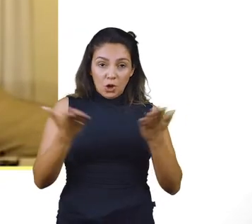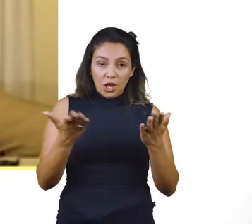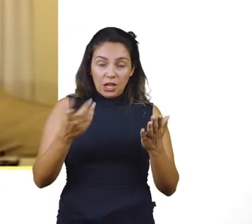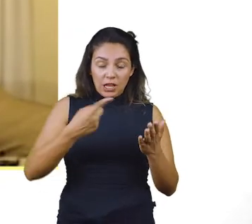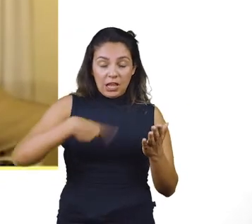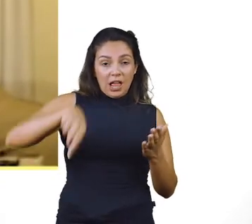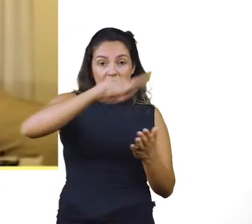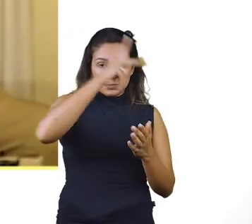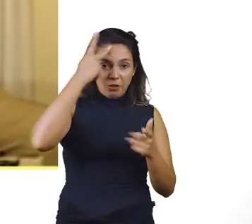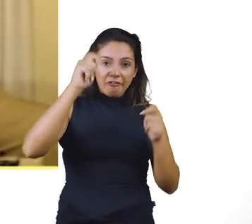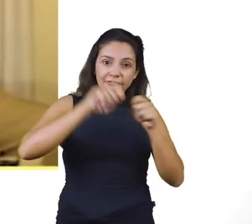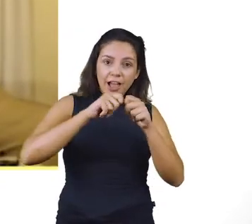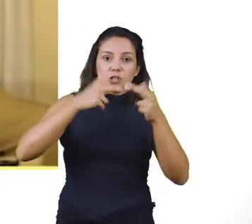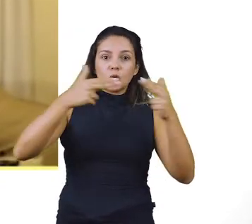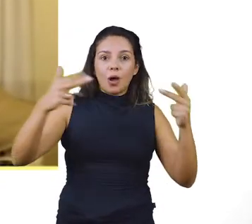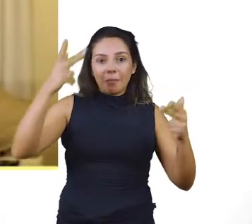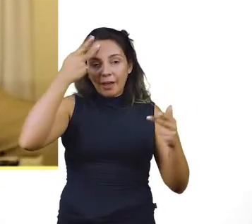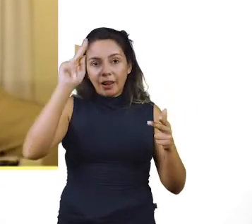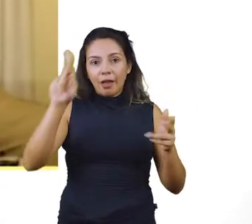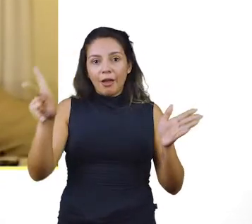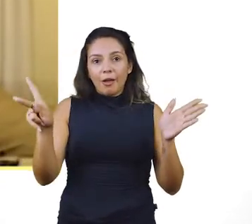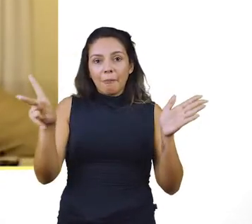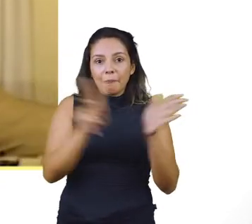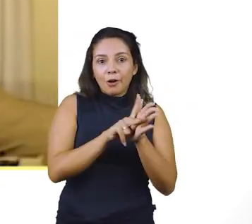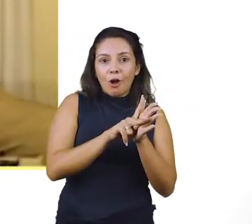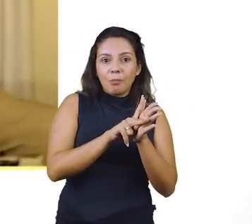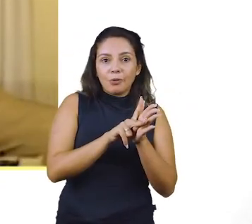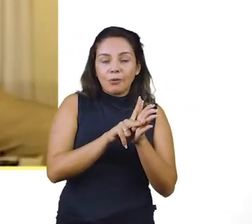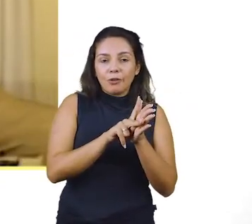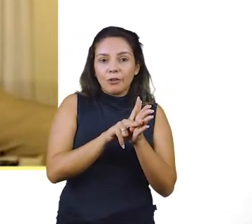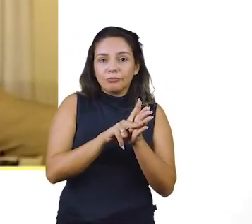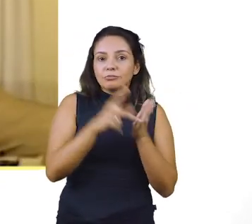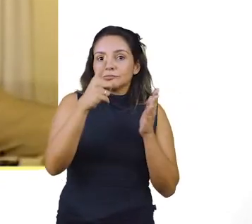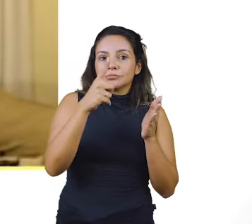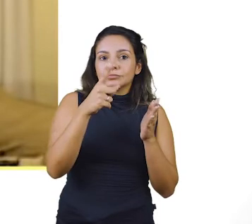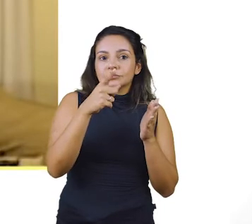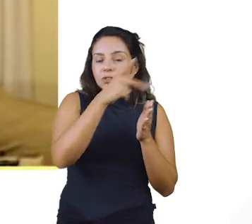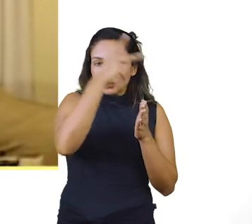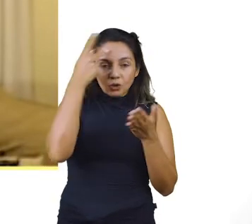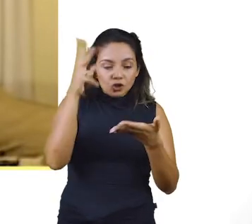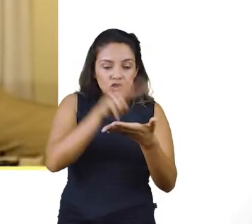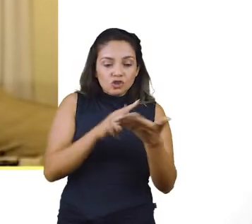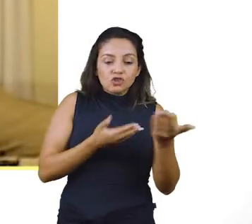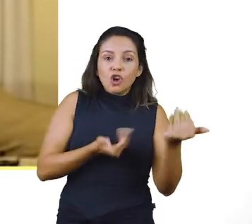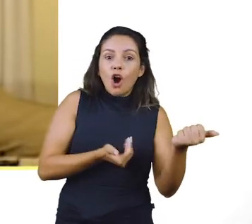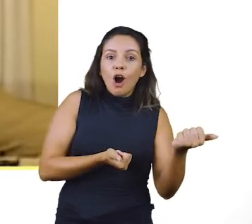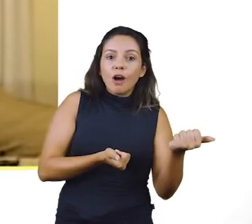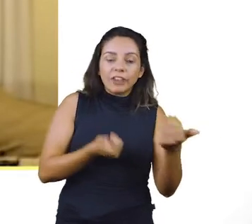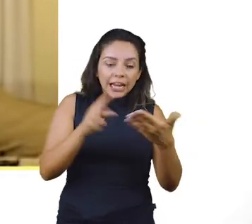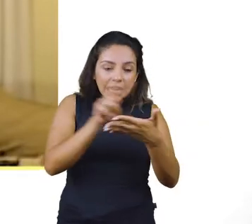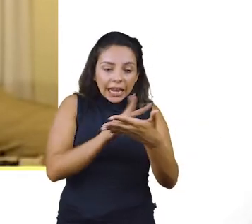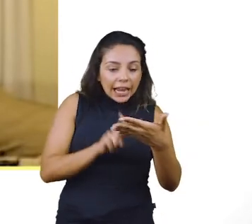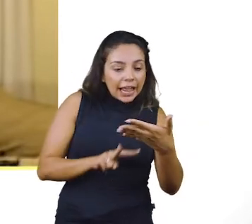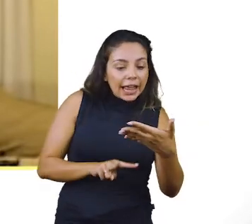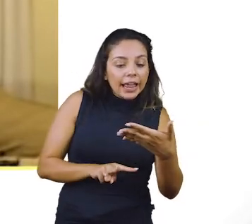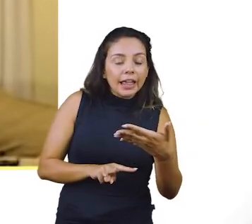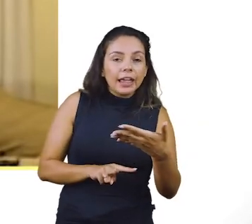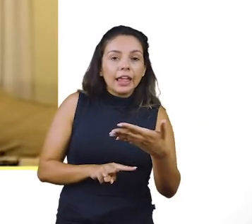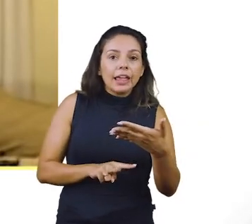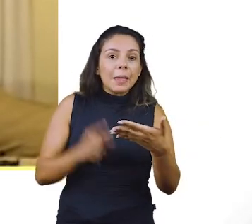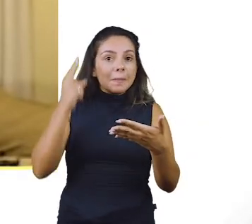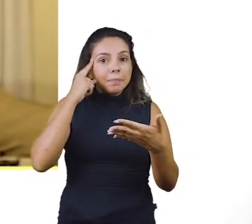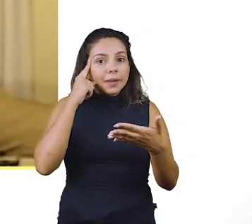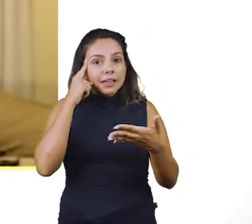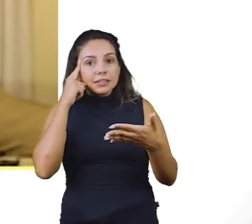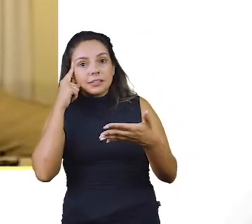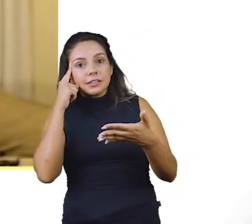adianta as pessoas também quererem que o jovem leia o que não é para ele, o que não foi pensado para ele, o que não